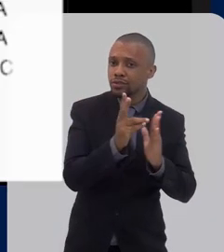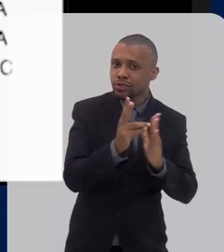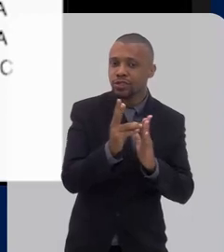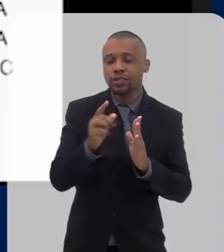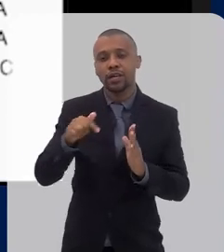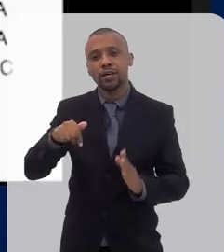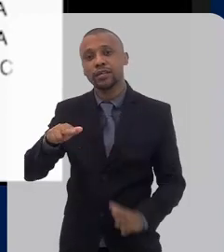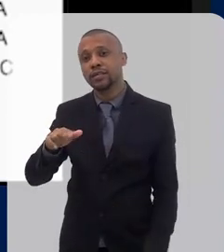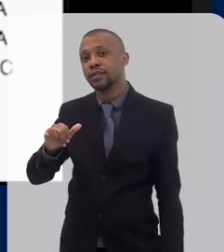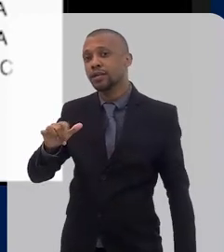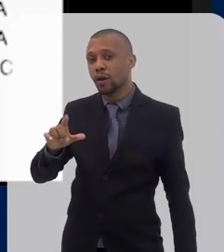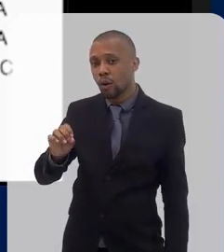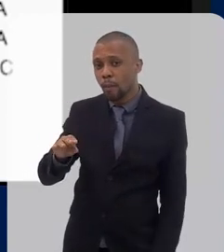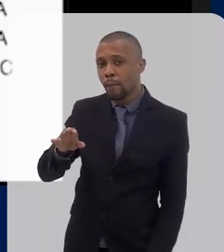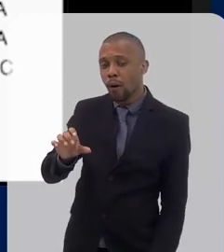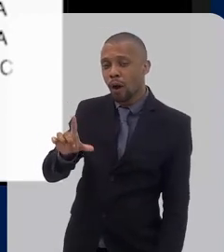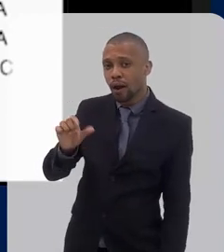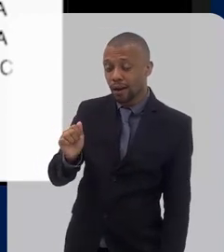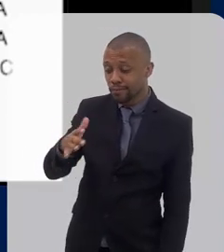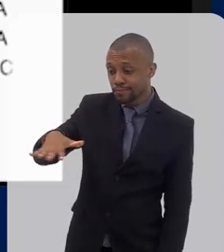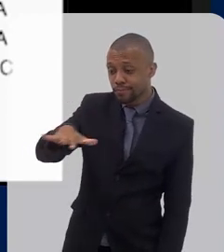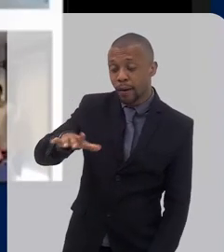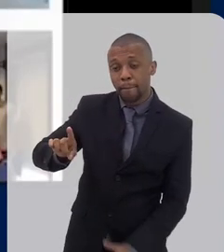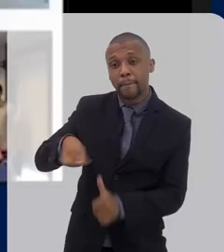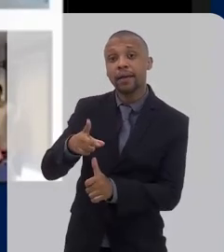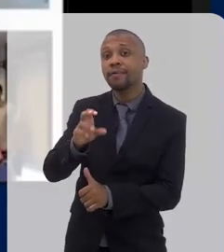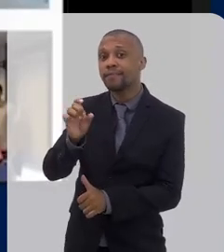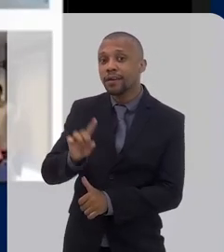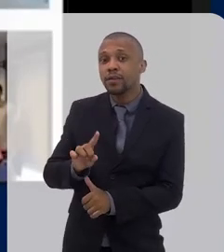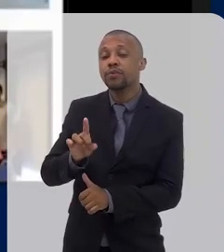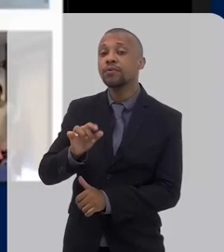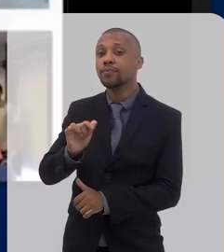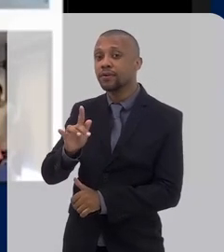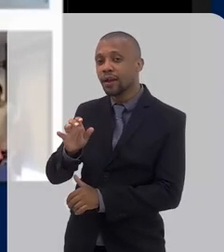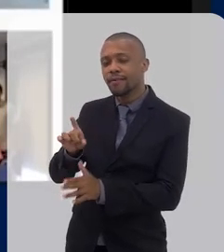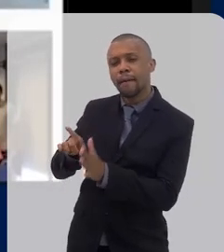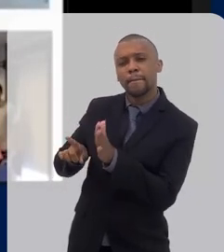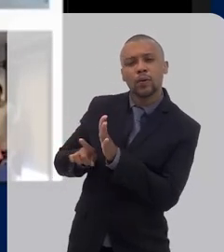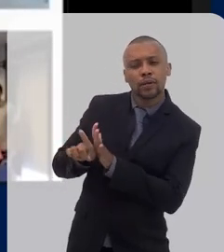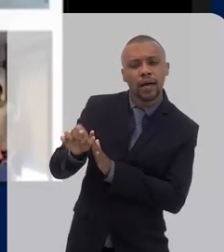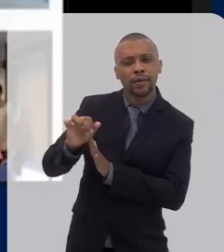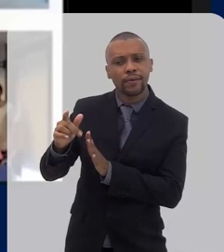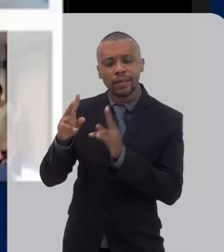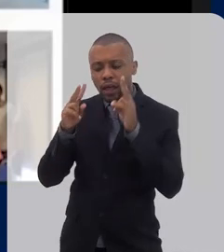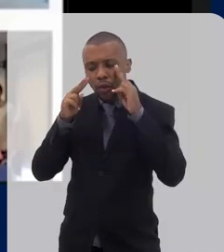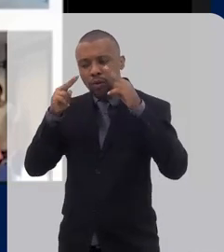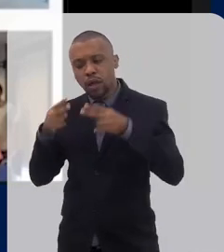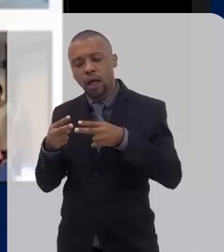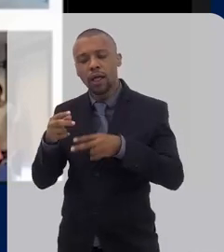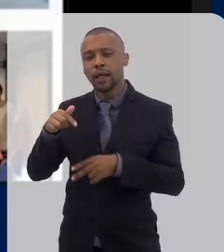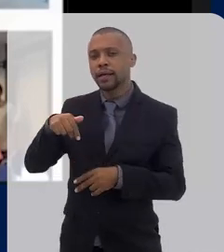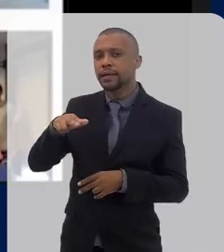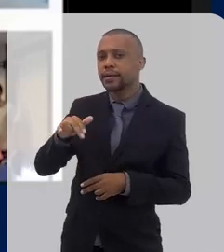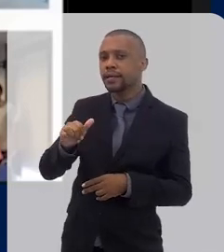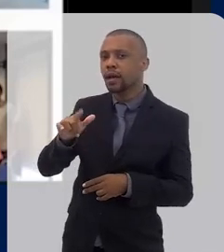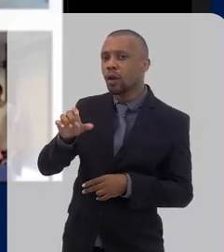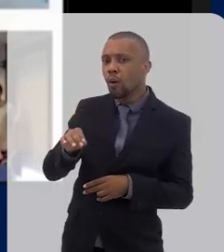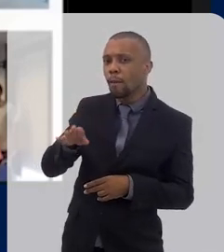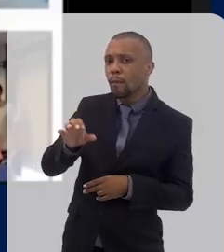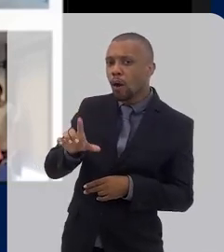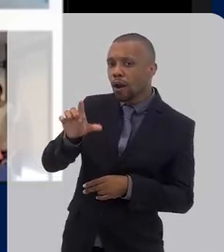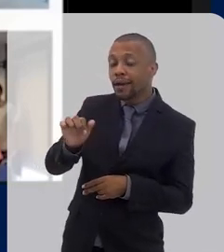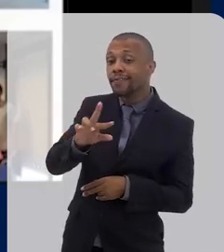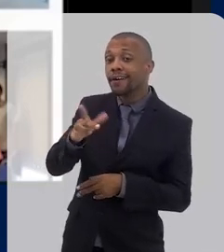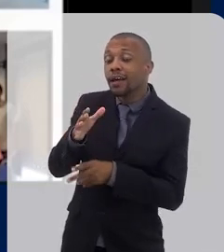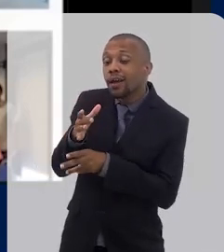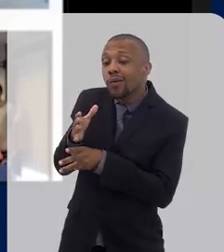quilombolas. No caso dos quilombolas, como é a primeira vez que o IBGE vai perguntar se você se considera quilombola, é a primeira vez que o censo